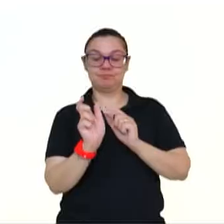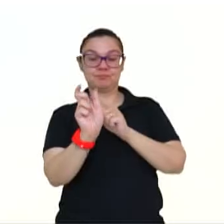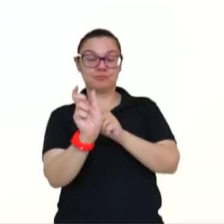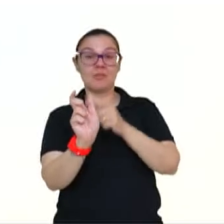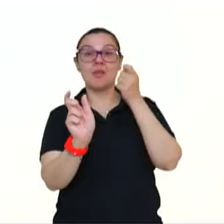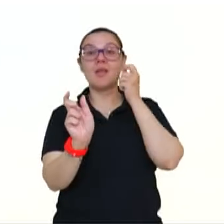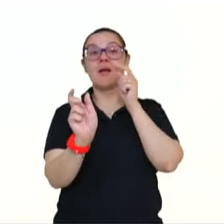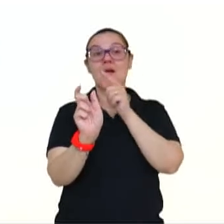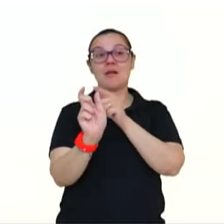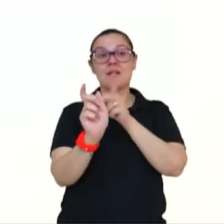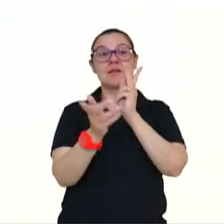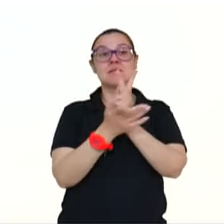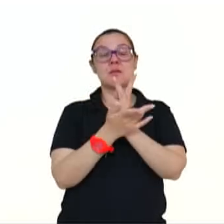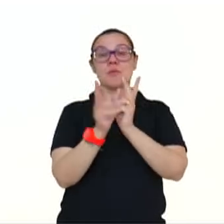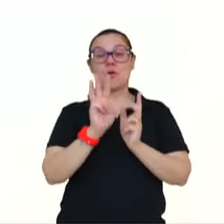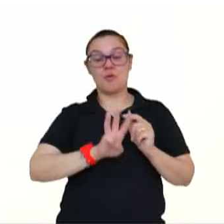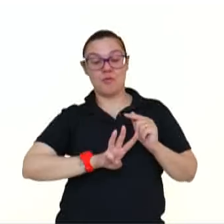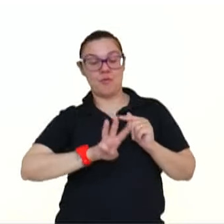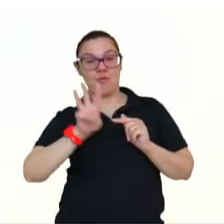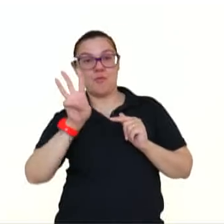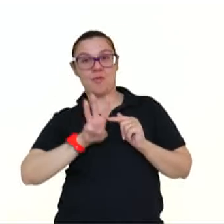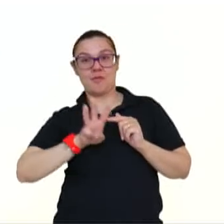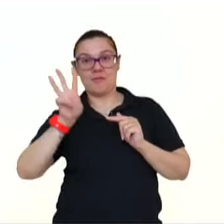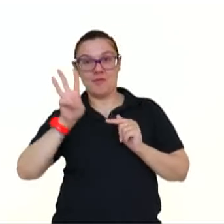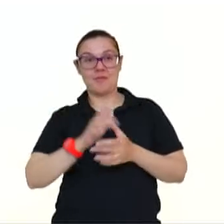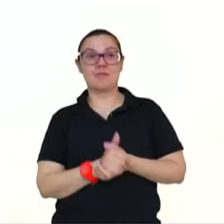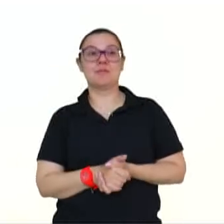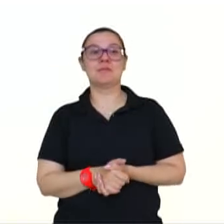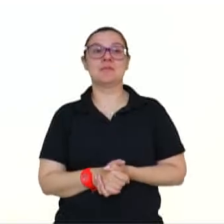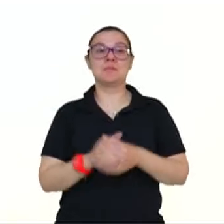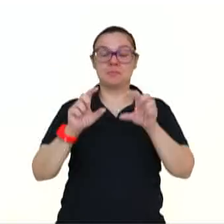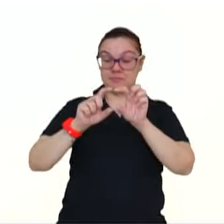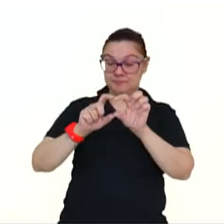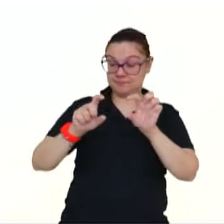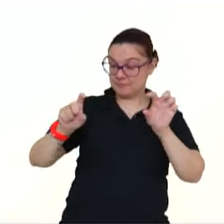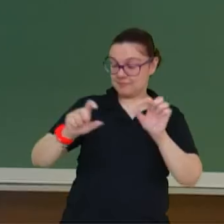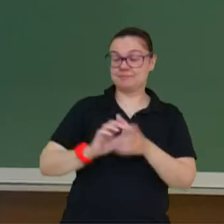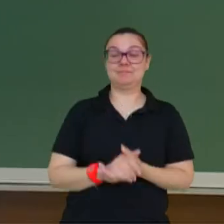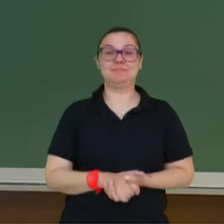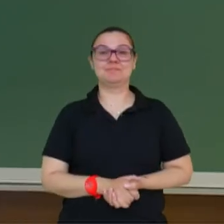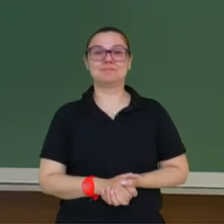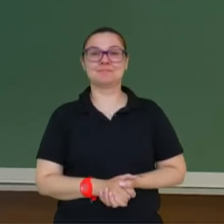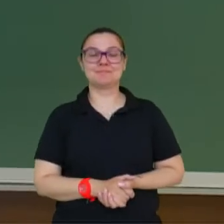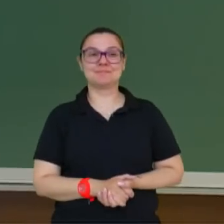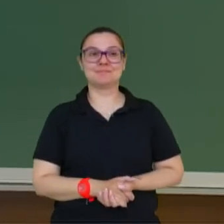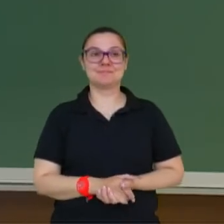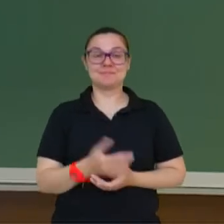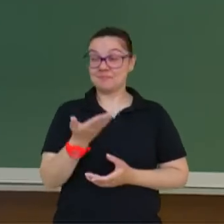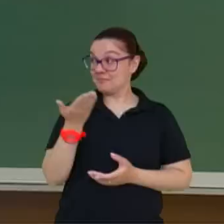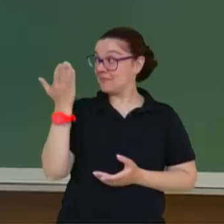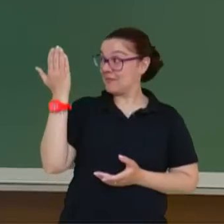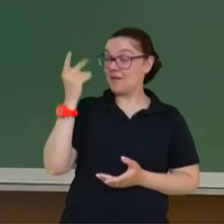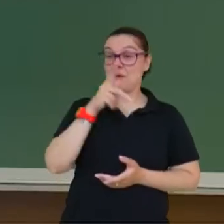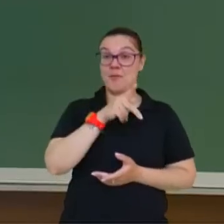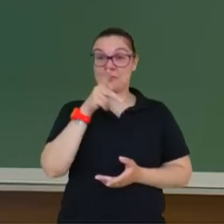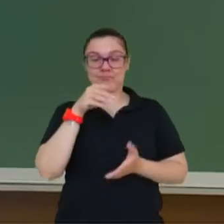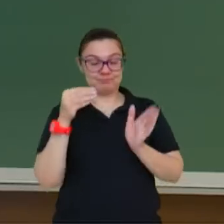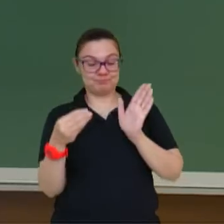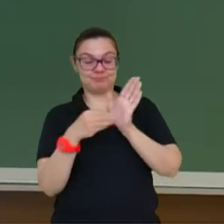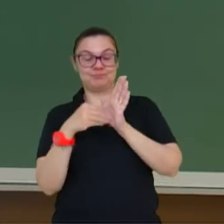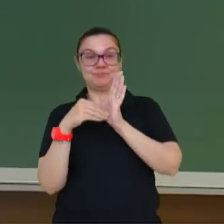do link é com o endereço do site ou página, como por exemplo, aqui que eu coloquei, a professora